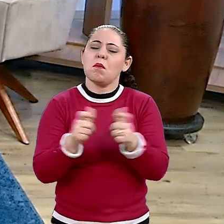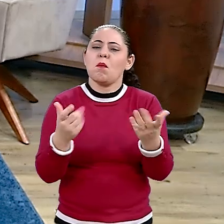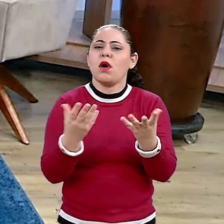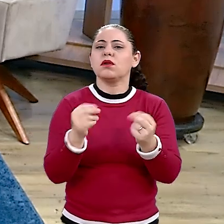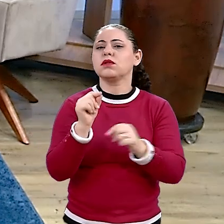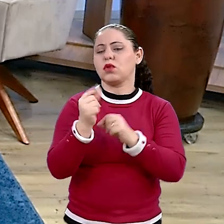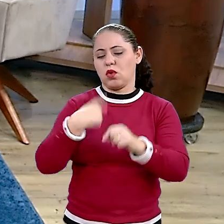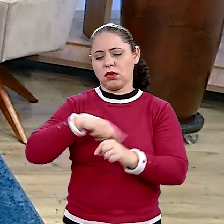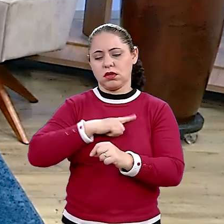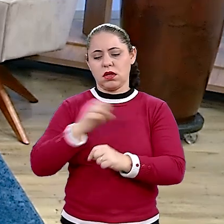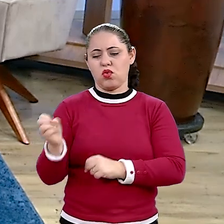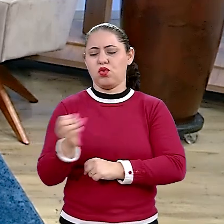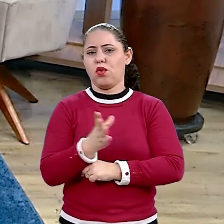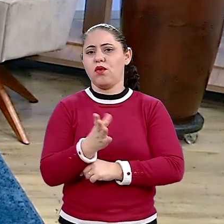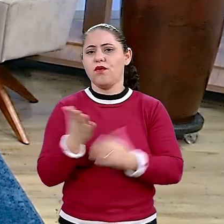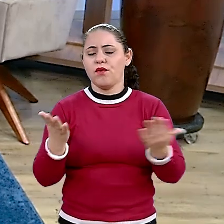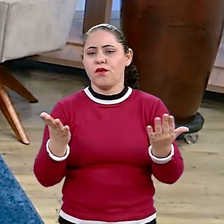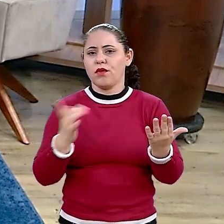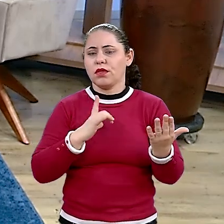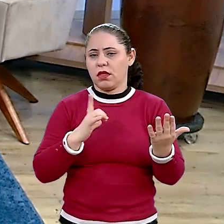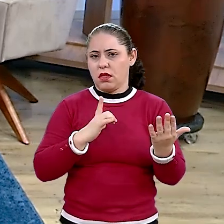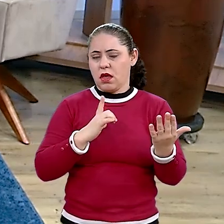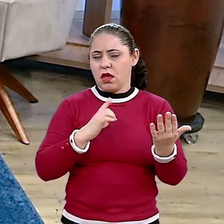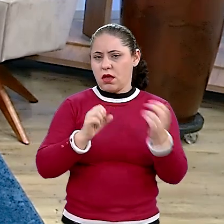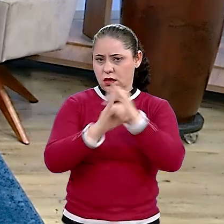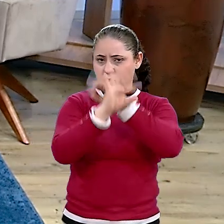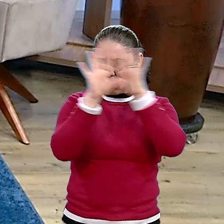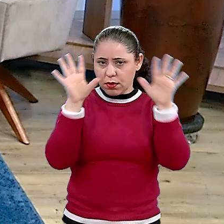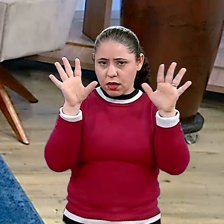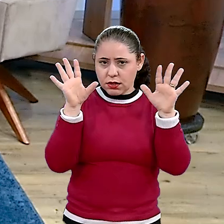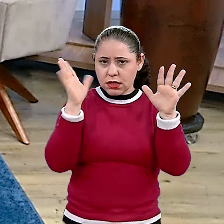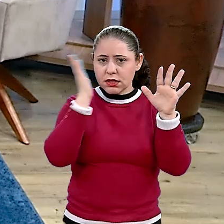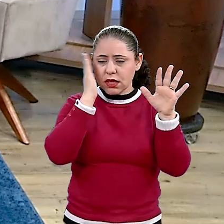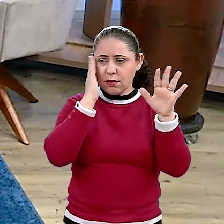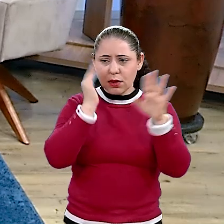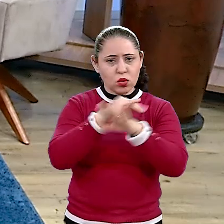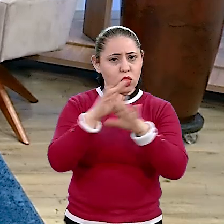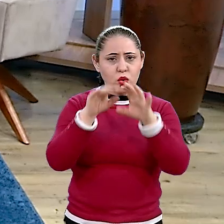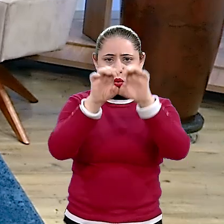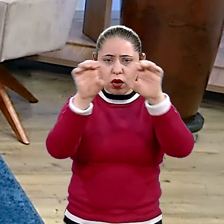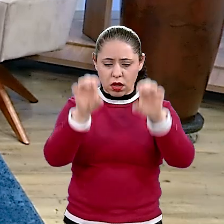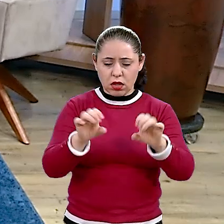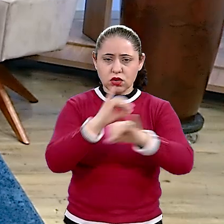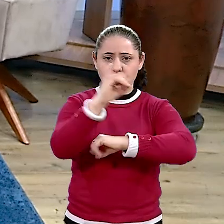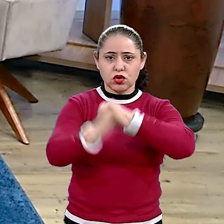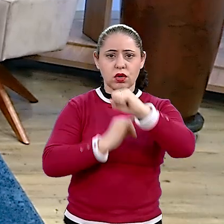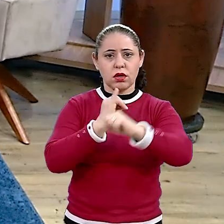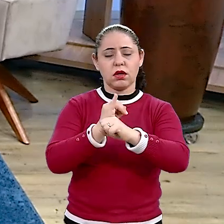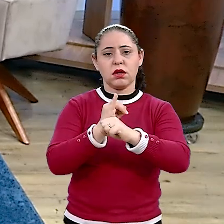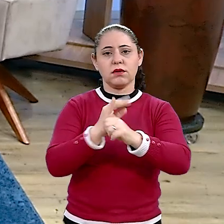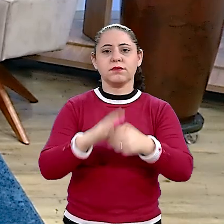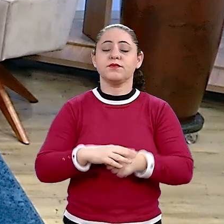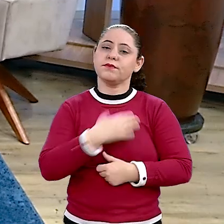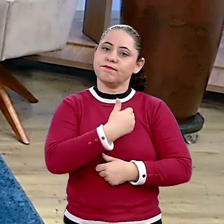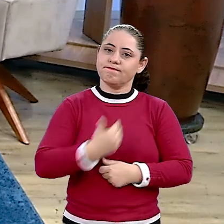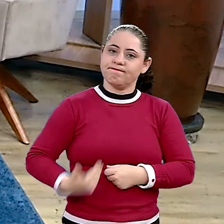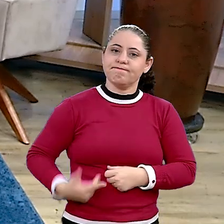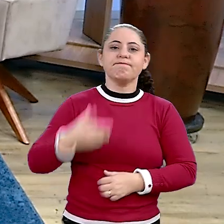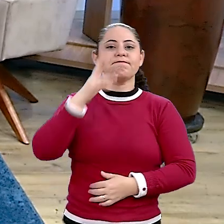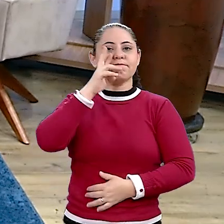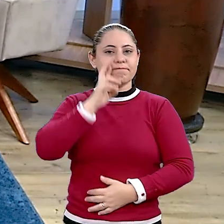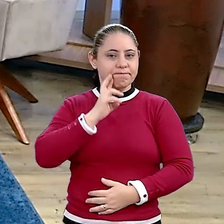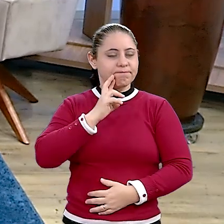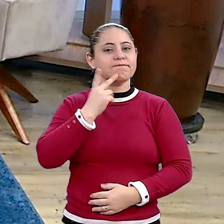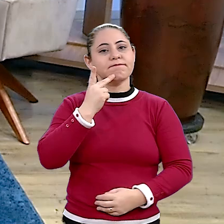tenha modernidade, que a gente tenha transparência, que a gente tenha tudo eletrônico e digital. Aliás, o governador Eduardo Riedel na